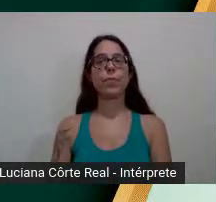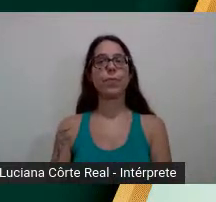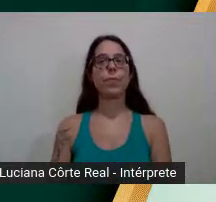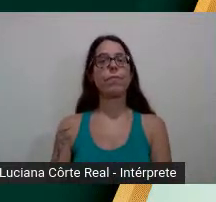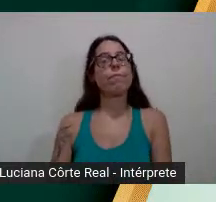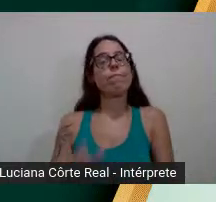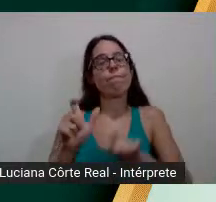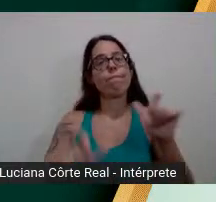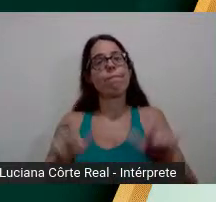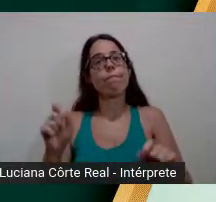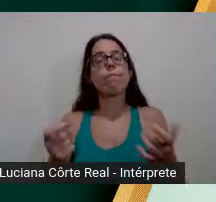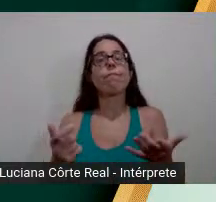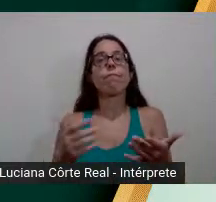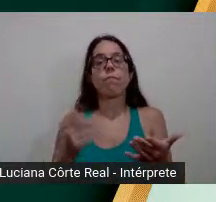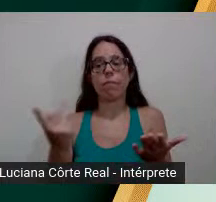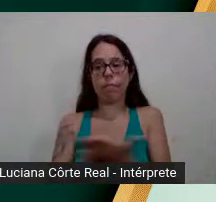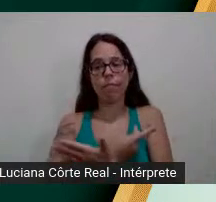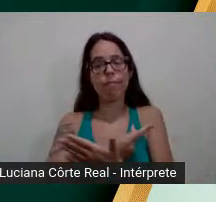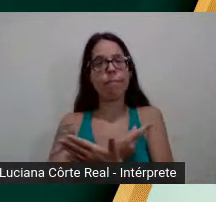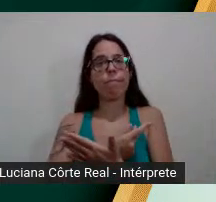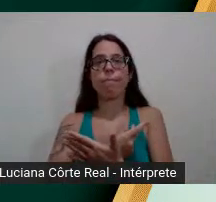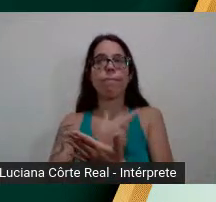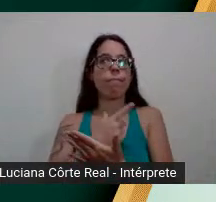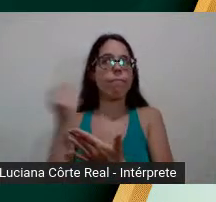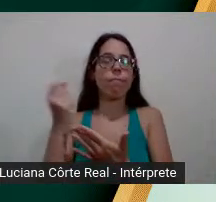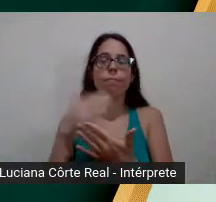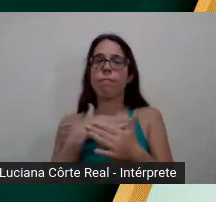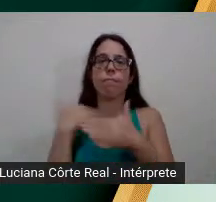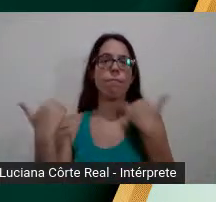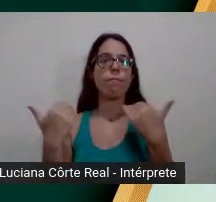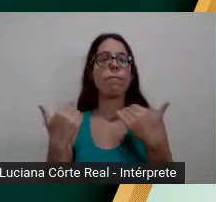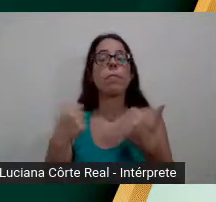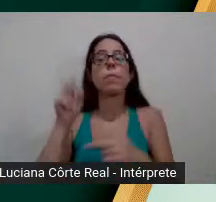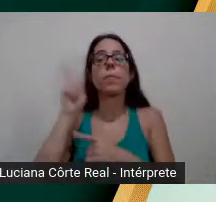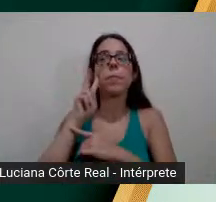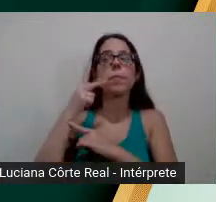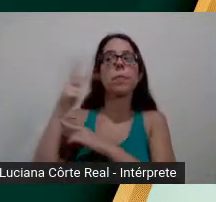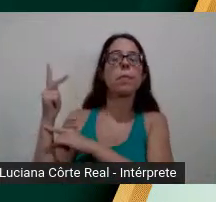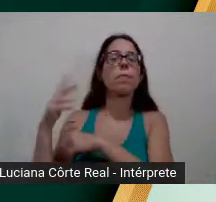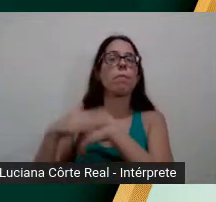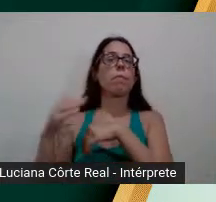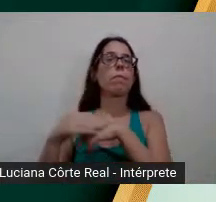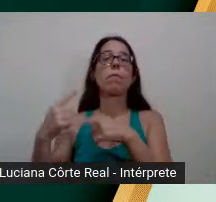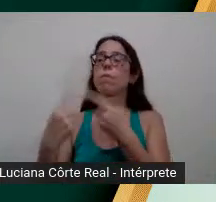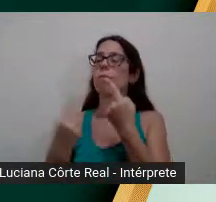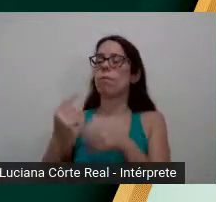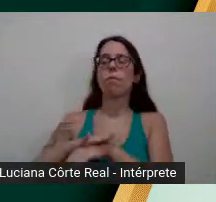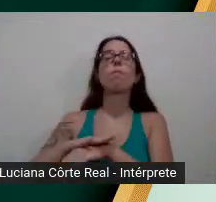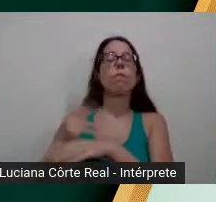carinho deles, porque em algum momento eles nos ensinaram e contribuíram para esse momento.